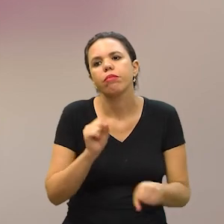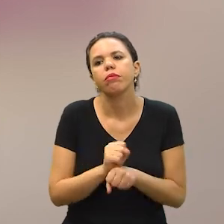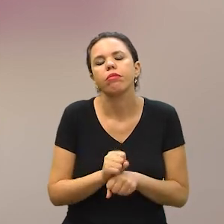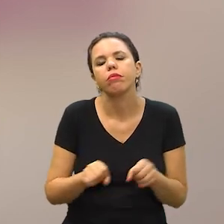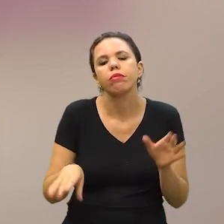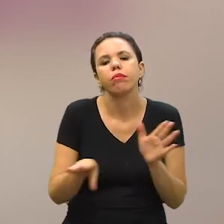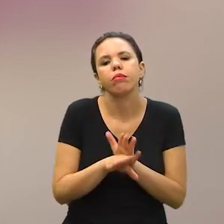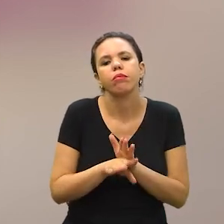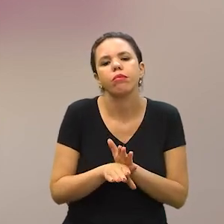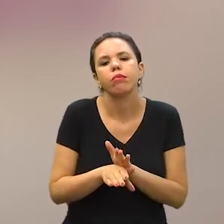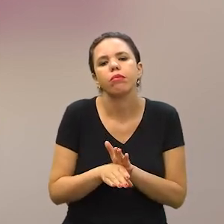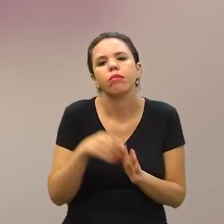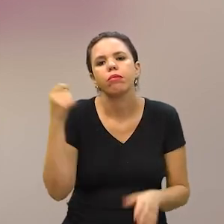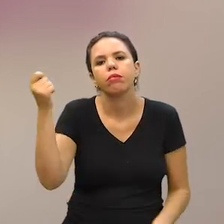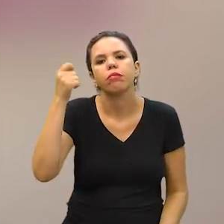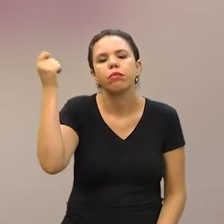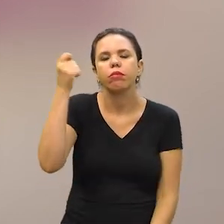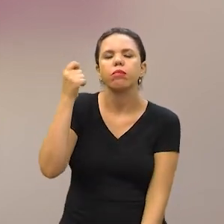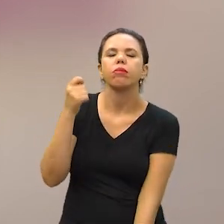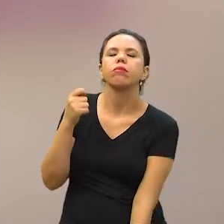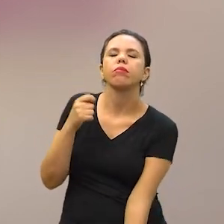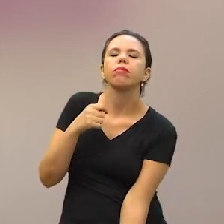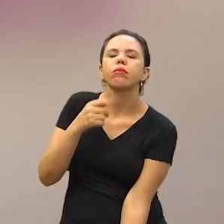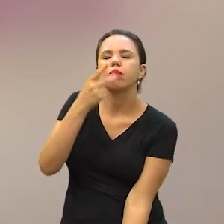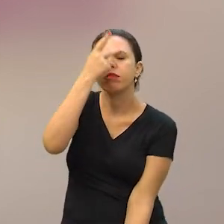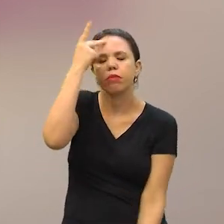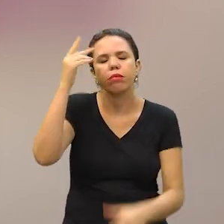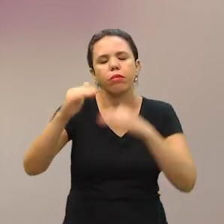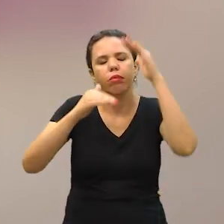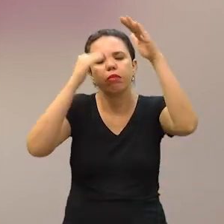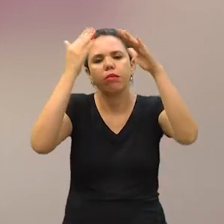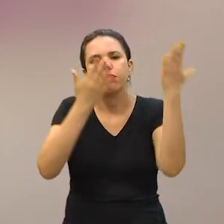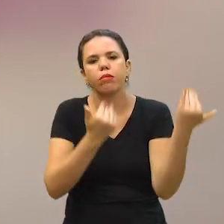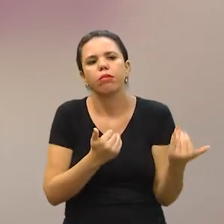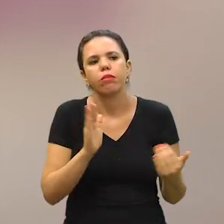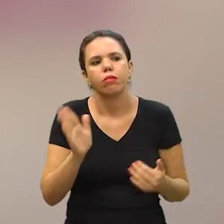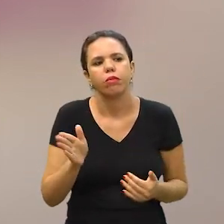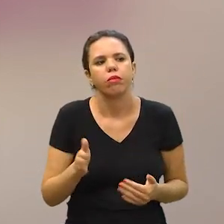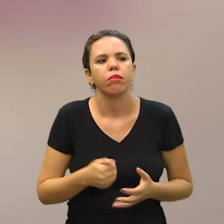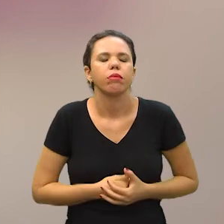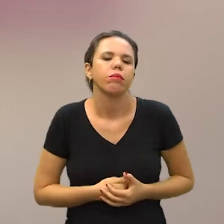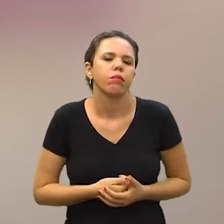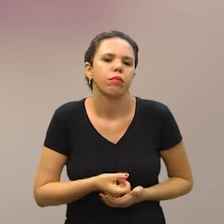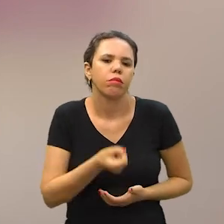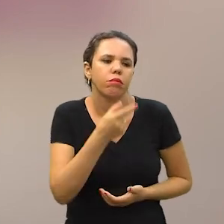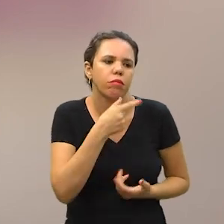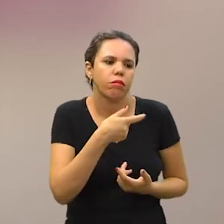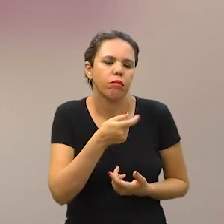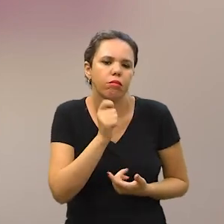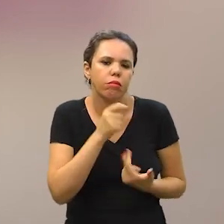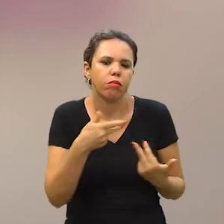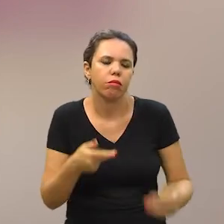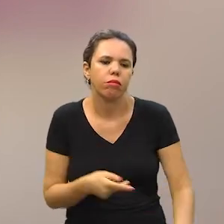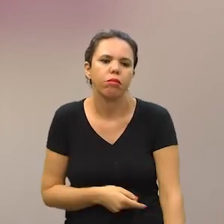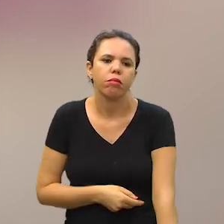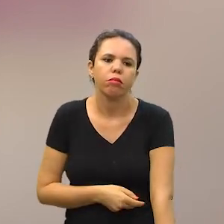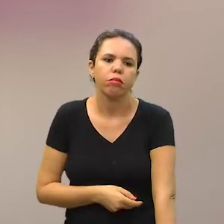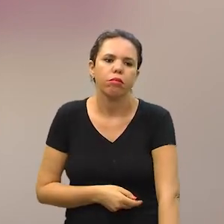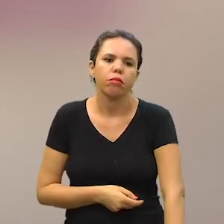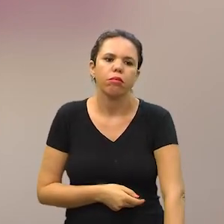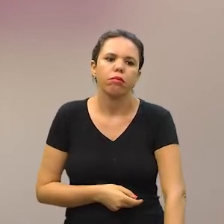esperar chegar em situações mais graves, assim, adultos ou jovens que já estão usando drogas,